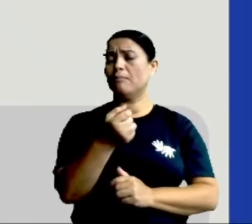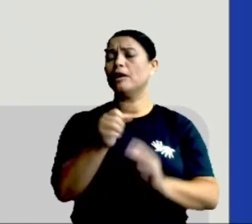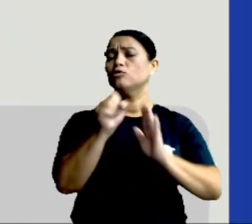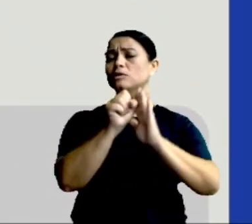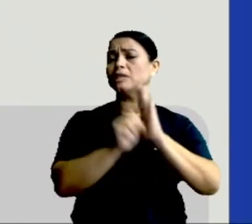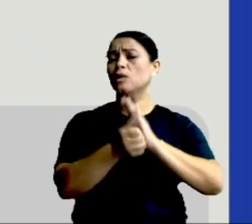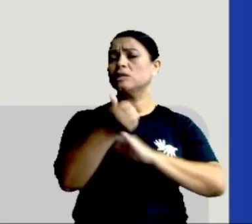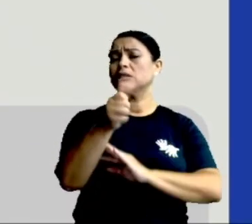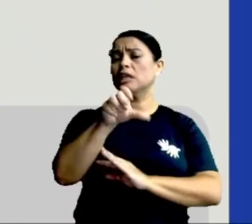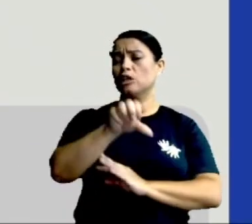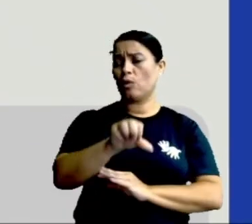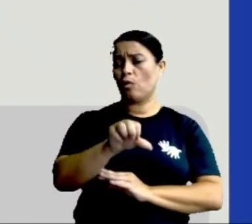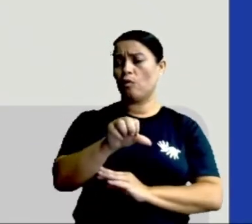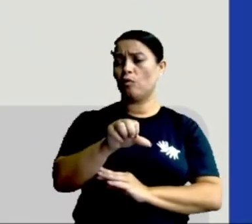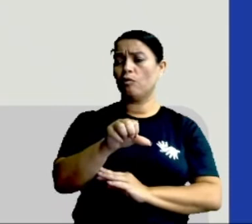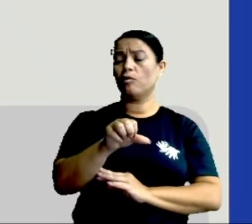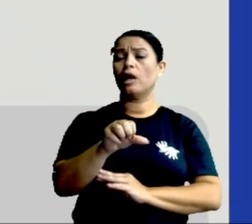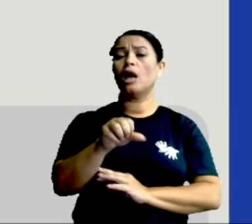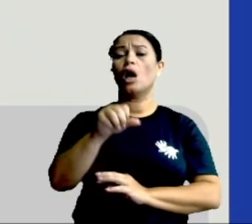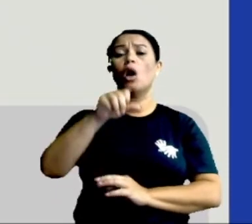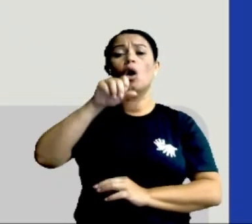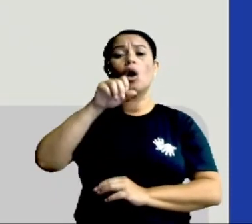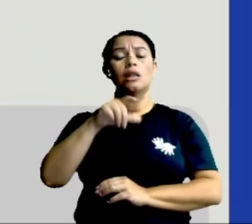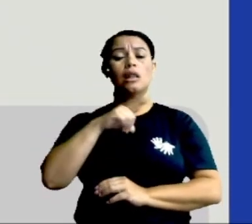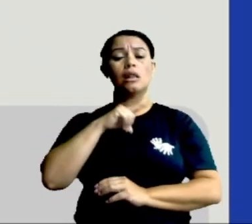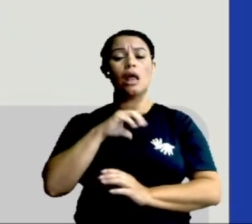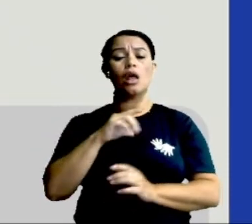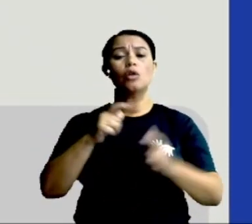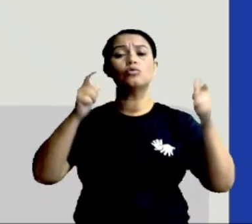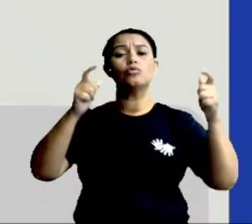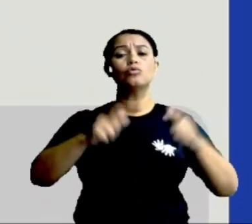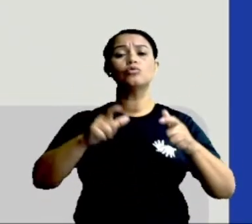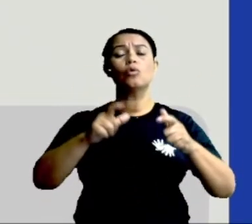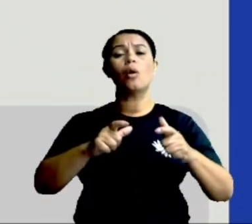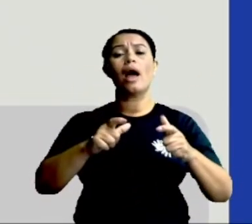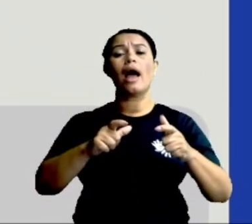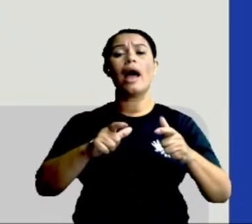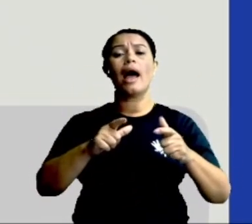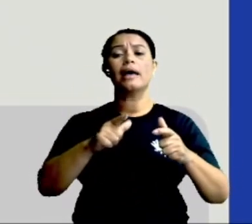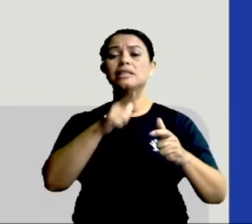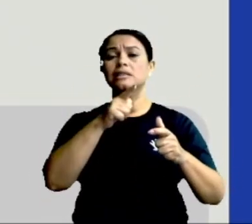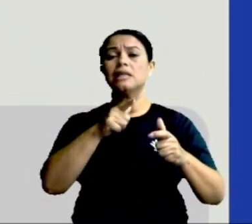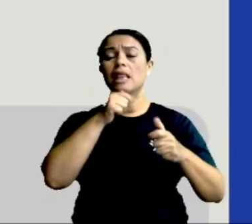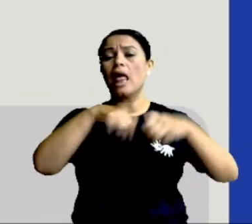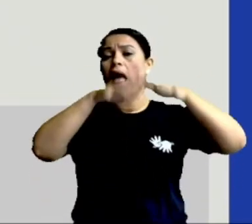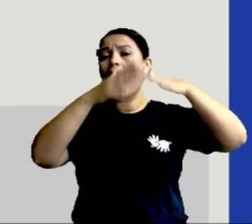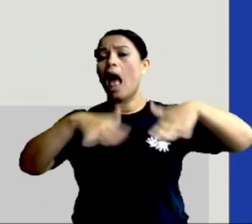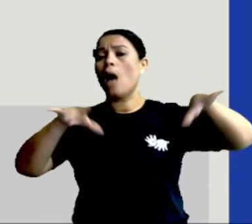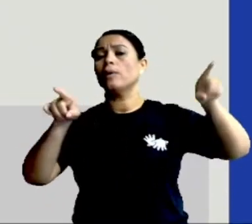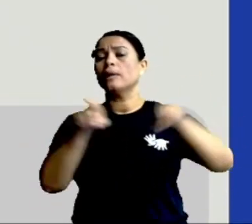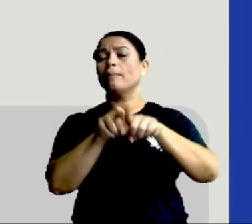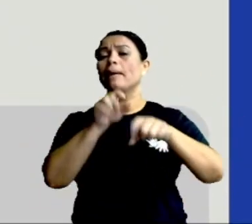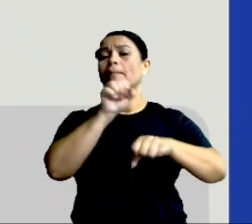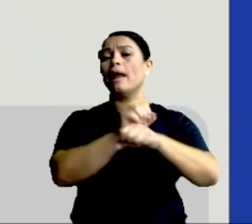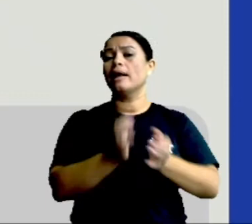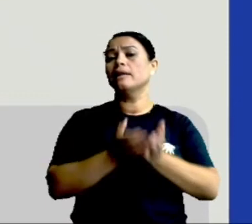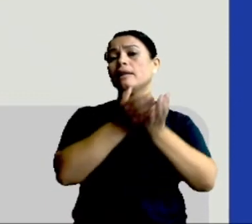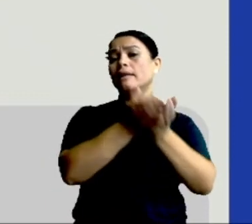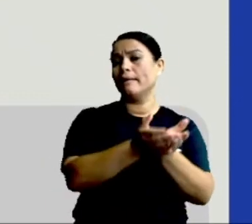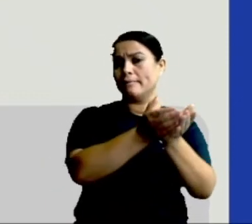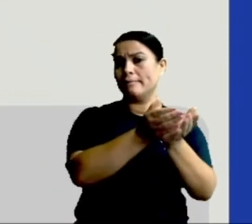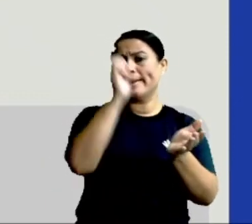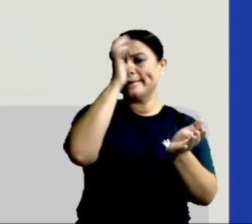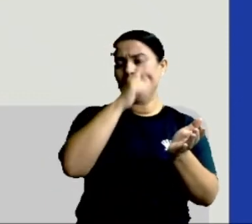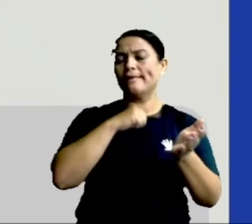vinda da corte portuguesa, os portos brasileiros foram abertos para o comércio com outras nações.